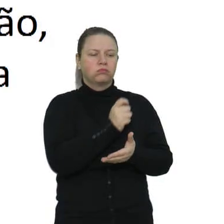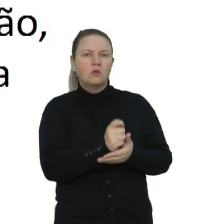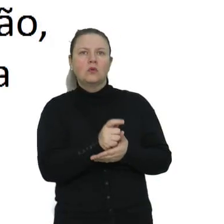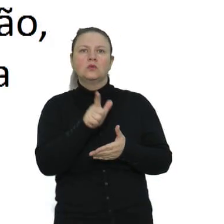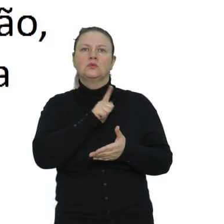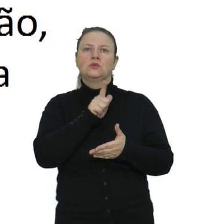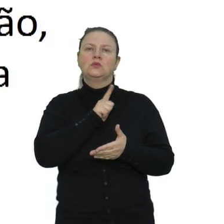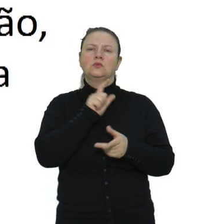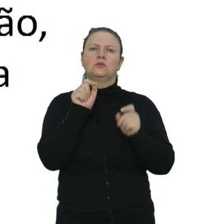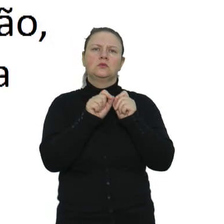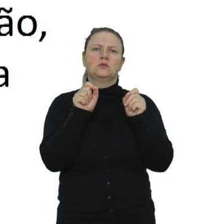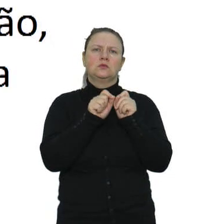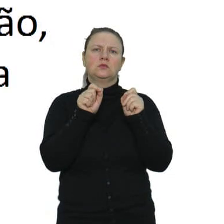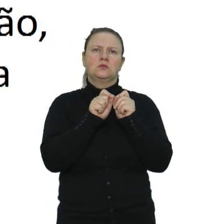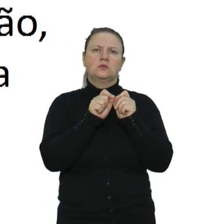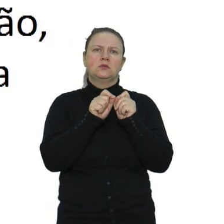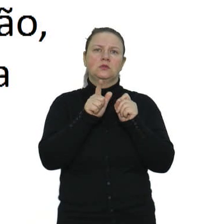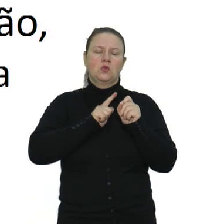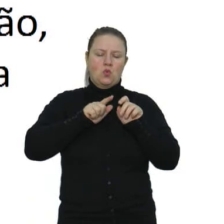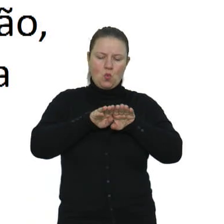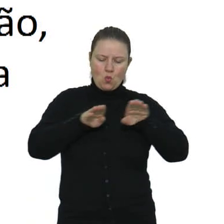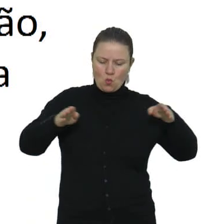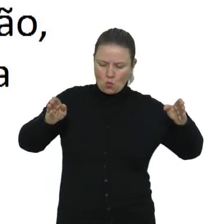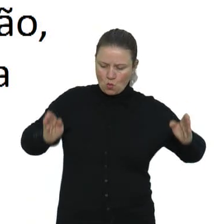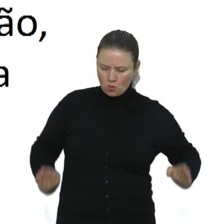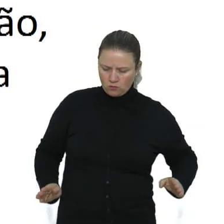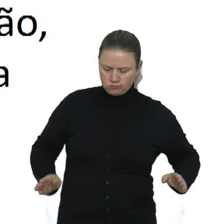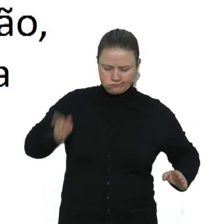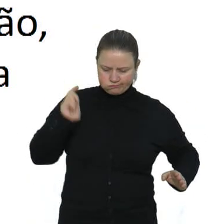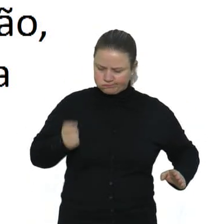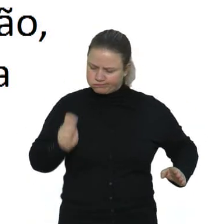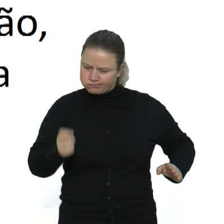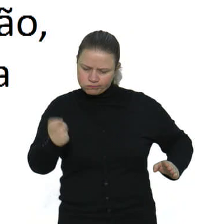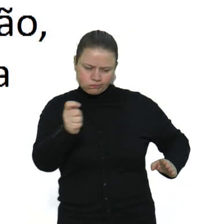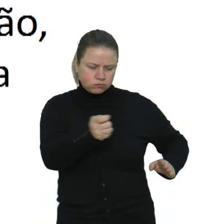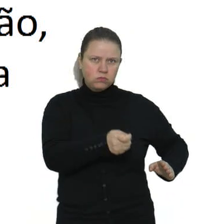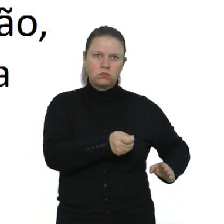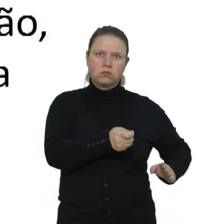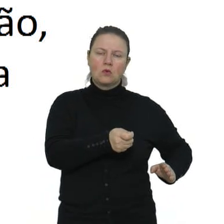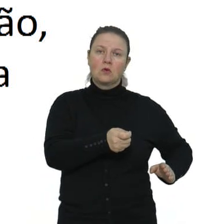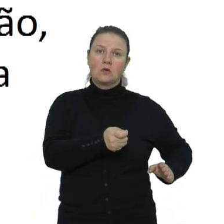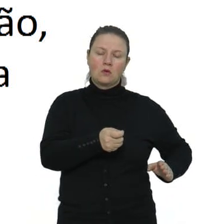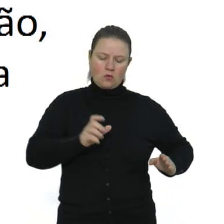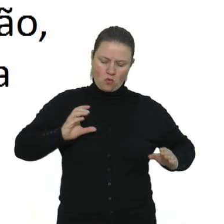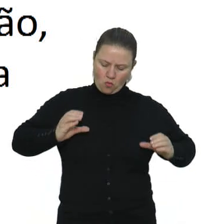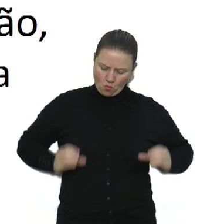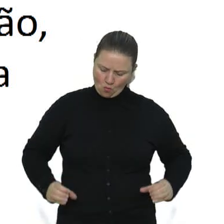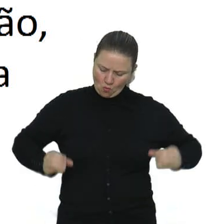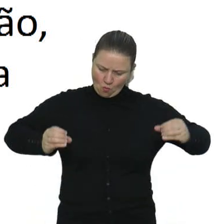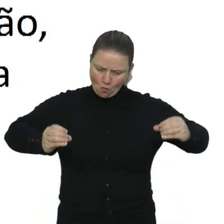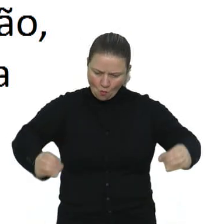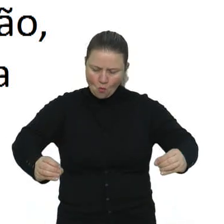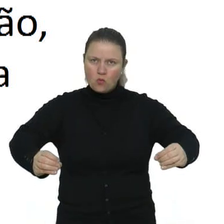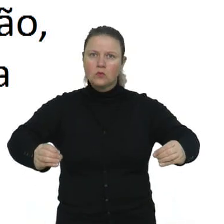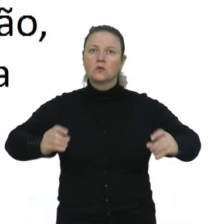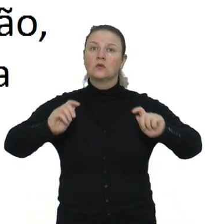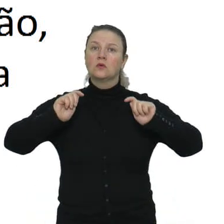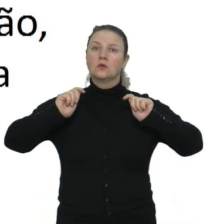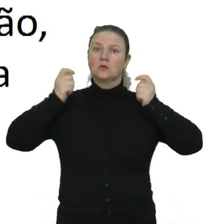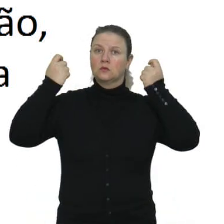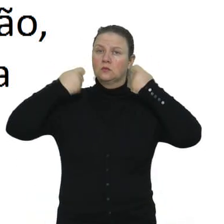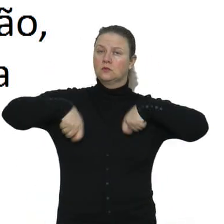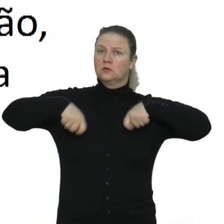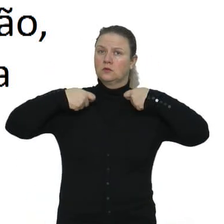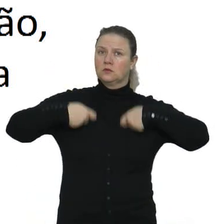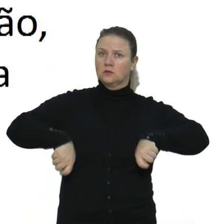para tornear a última perna de uma mesa que ele fez à mão. Para que a perna caiba no torno, é necessário que ela